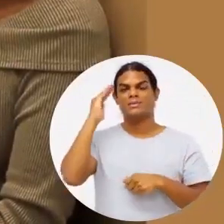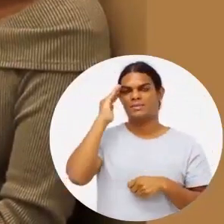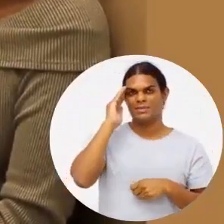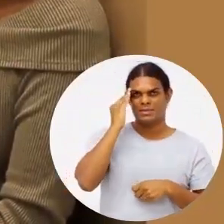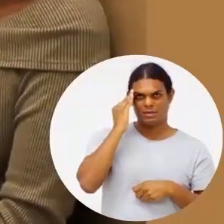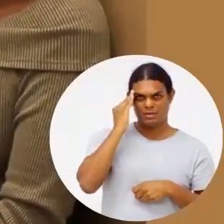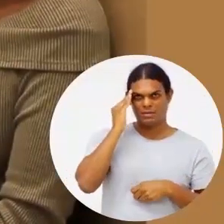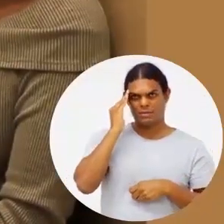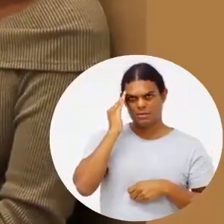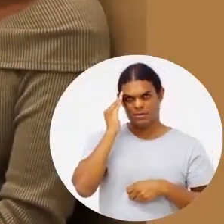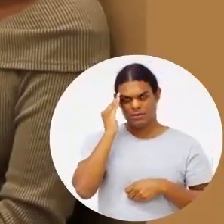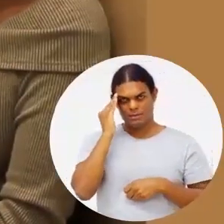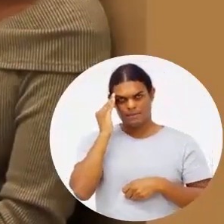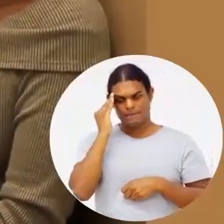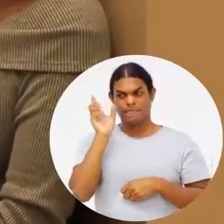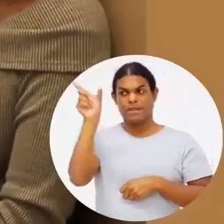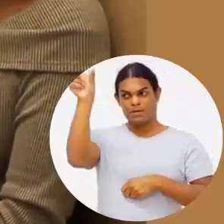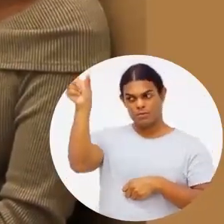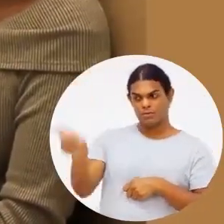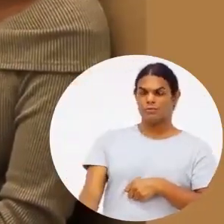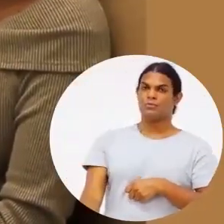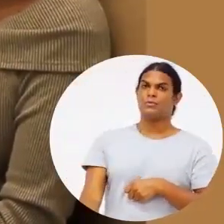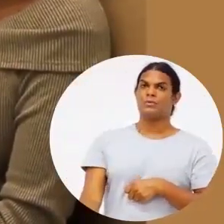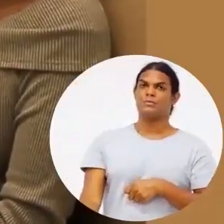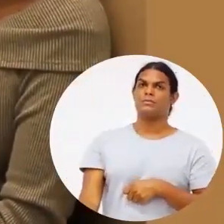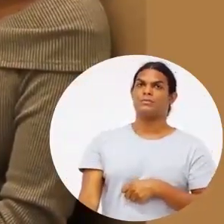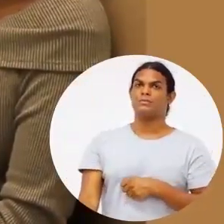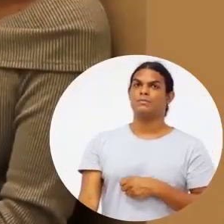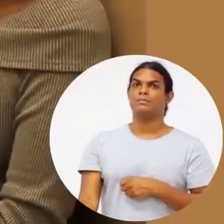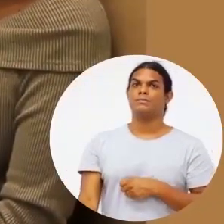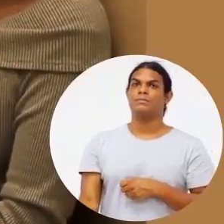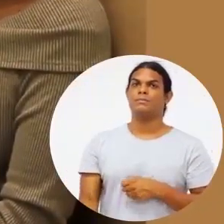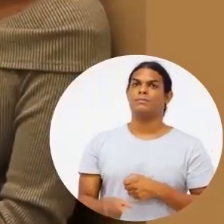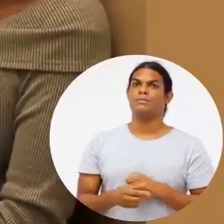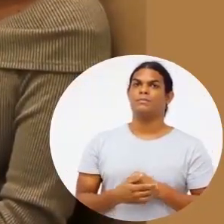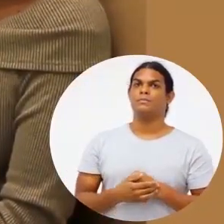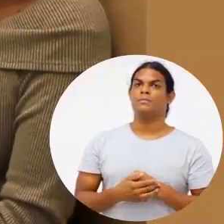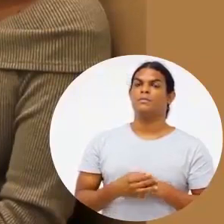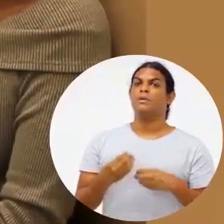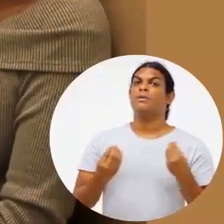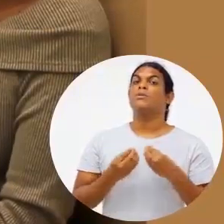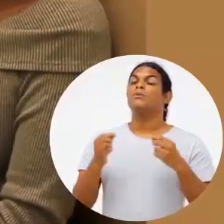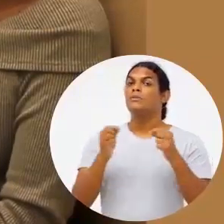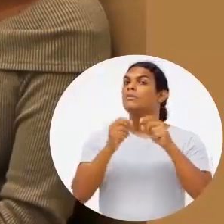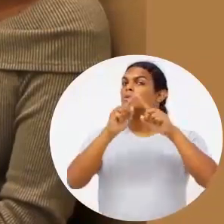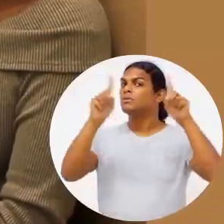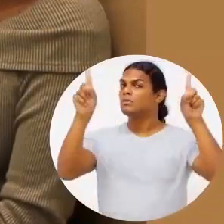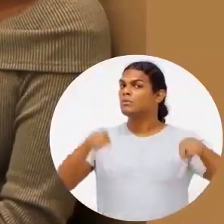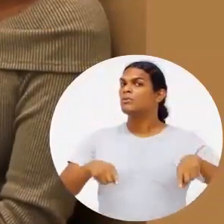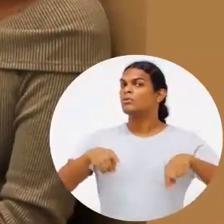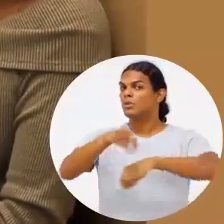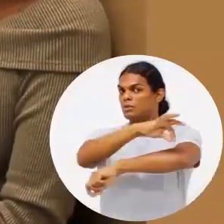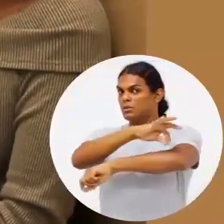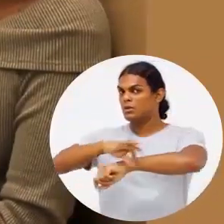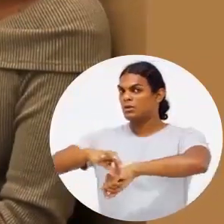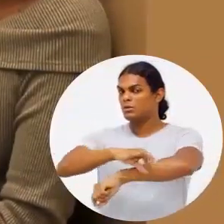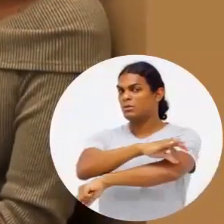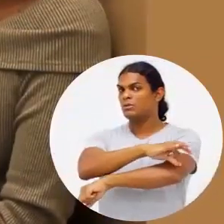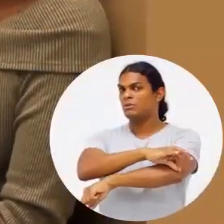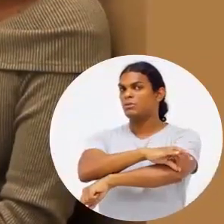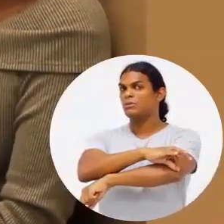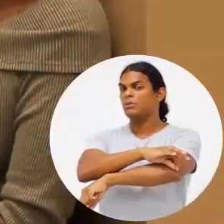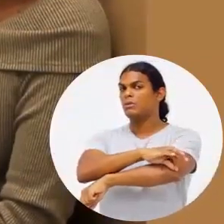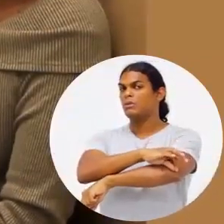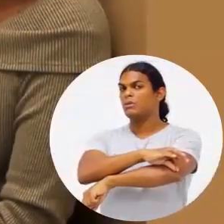entender mais o meu usuário, né? Então, quando se vai fazer um projeto de arquitetura, a